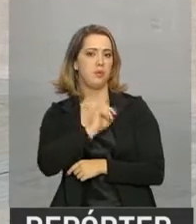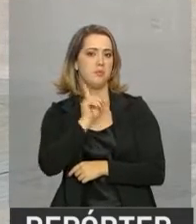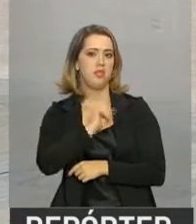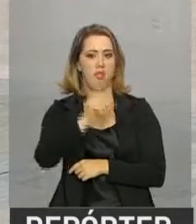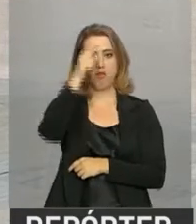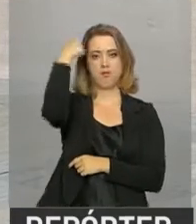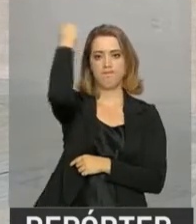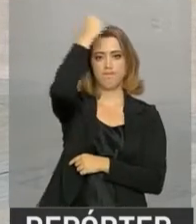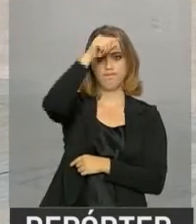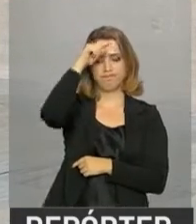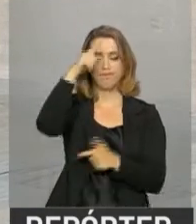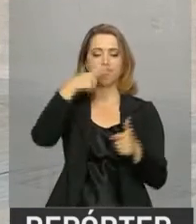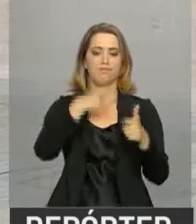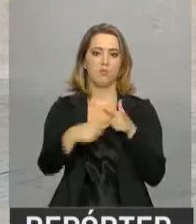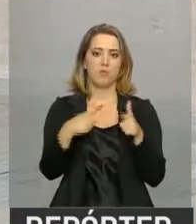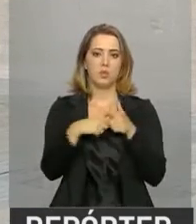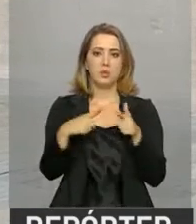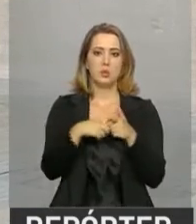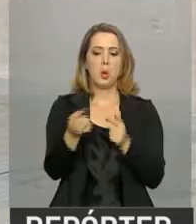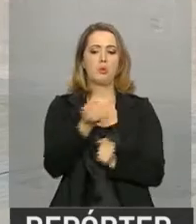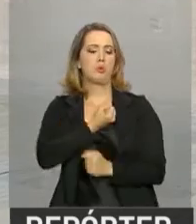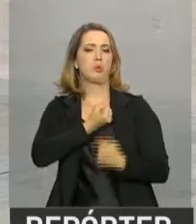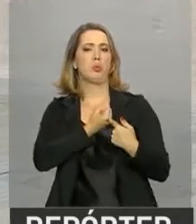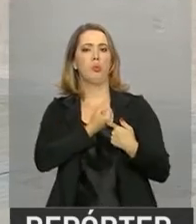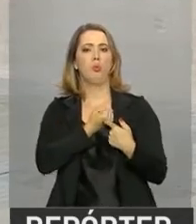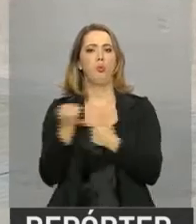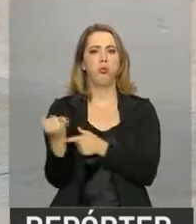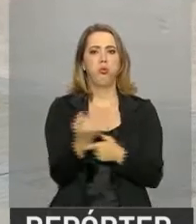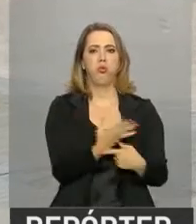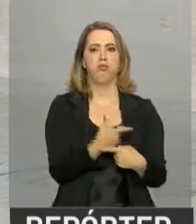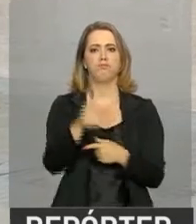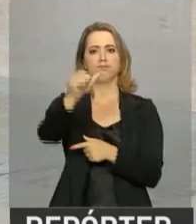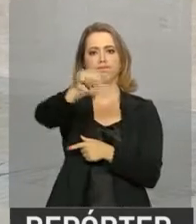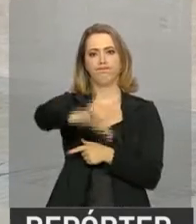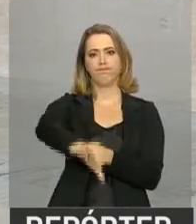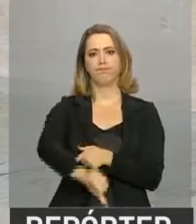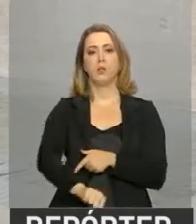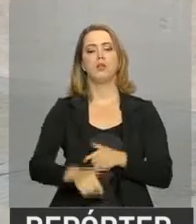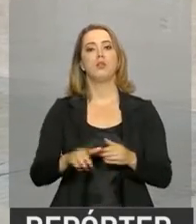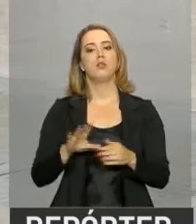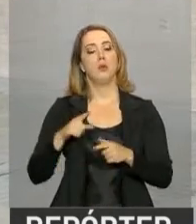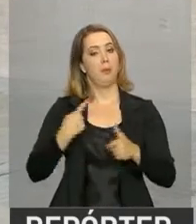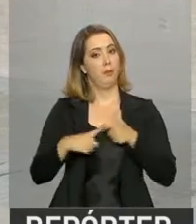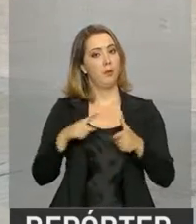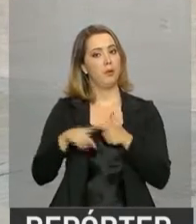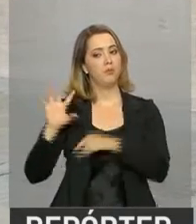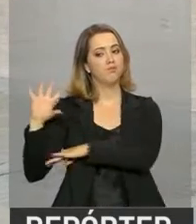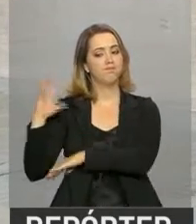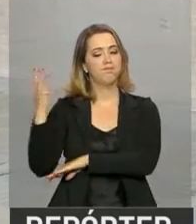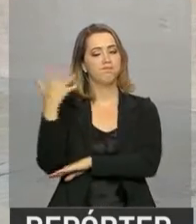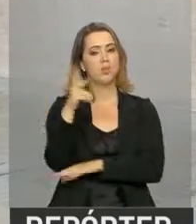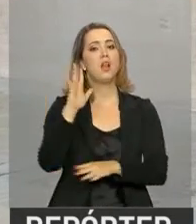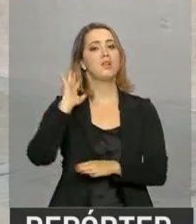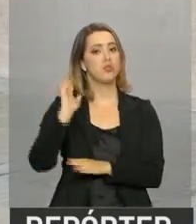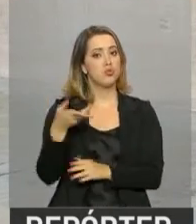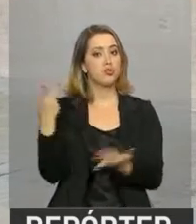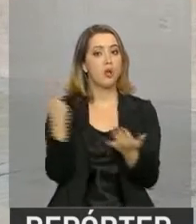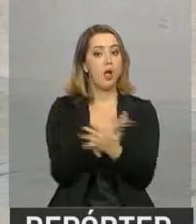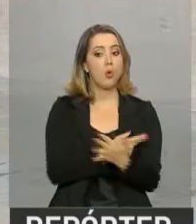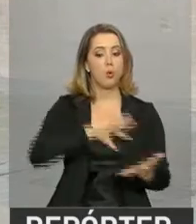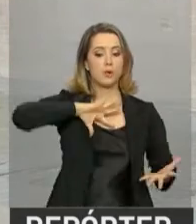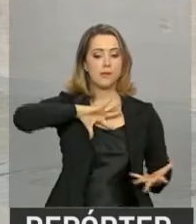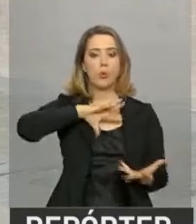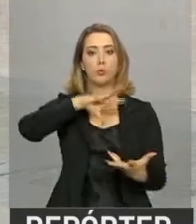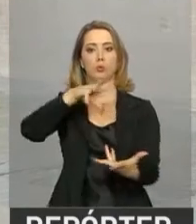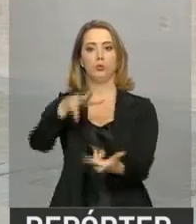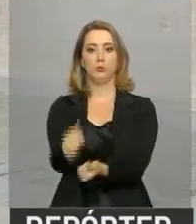conta desses números terríveis é considerado um dos piores desastres ambientais tais já ocorridos no mundo e sem